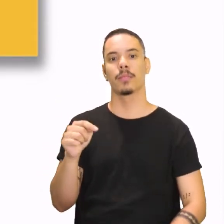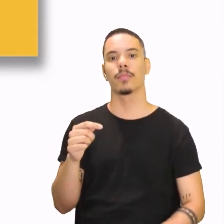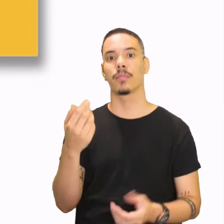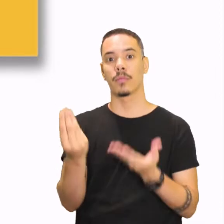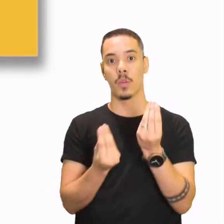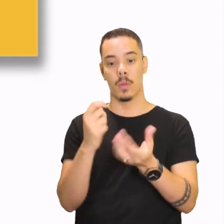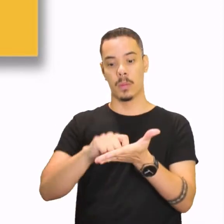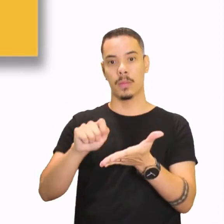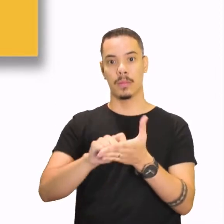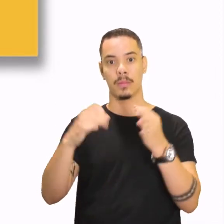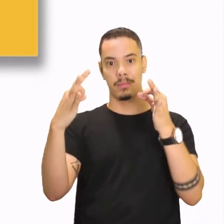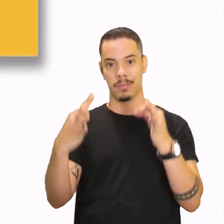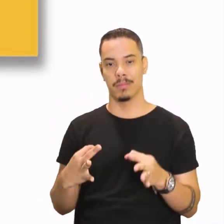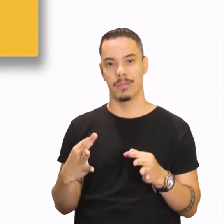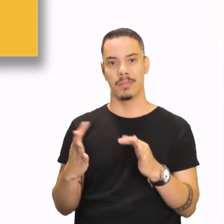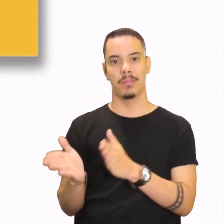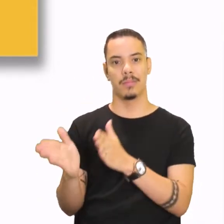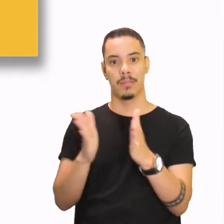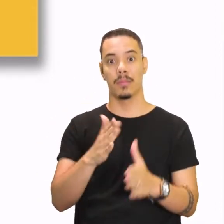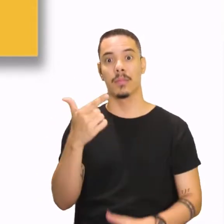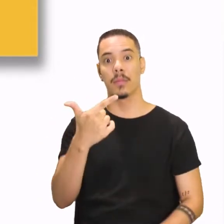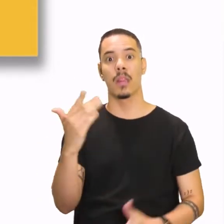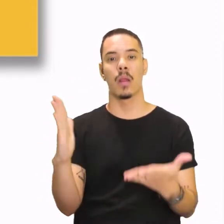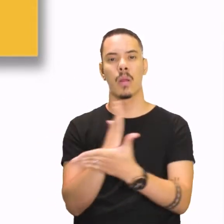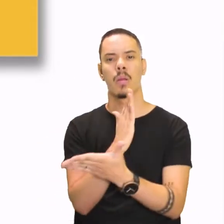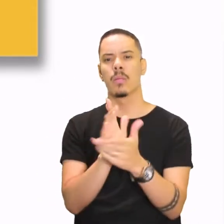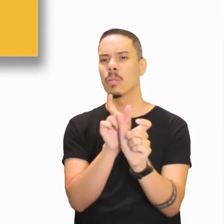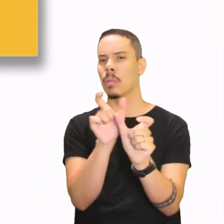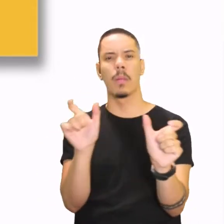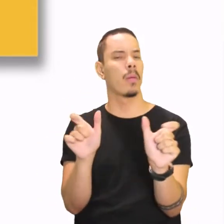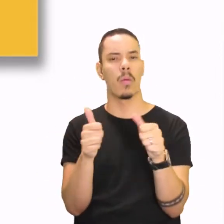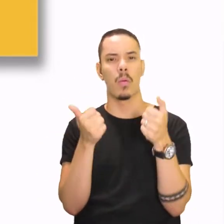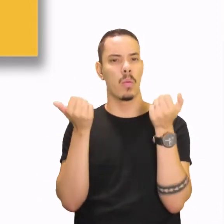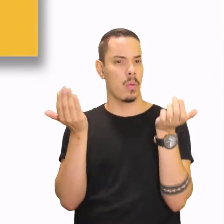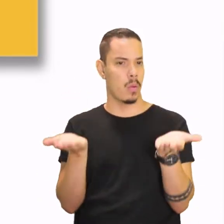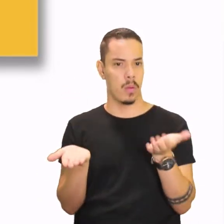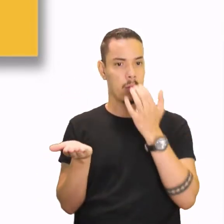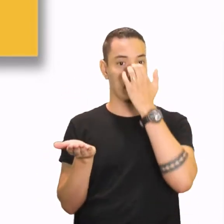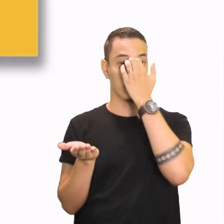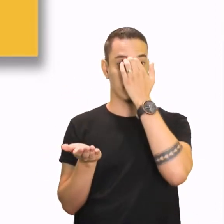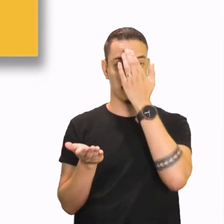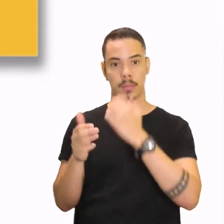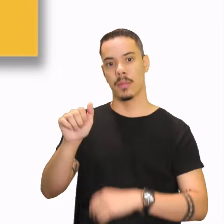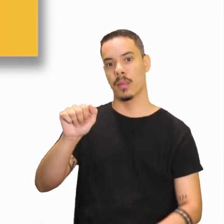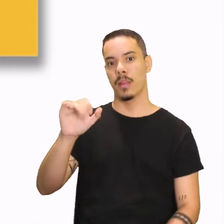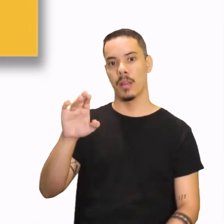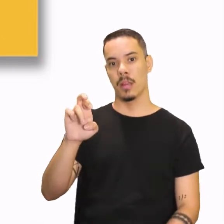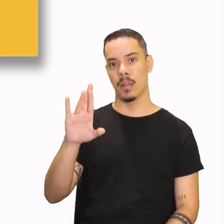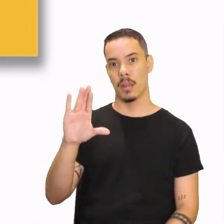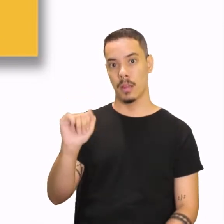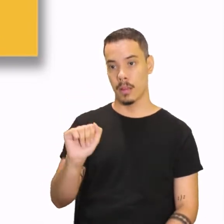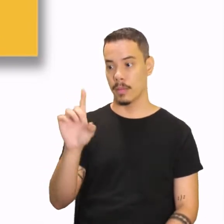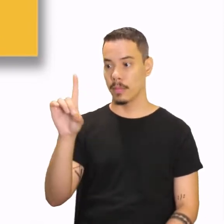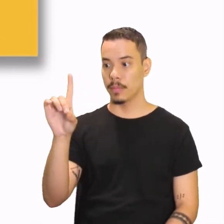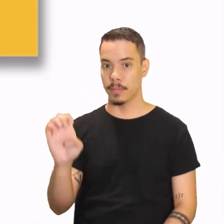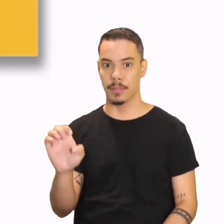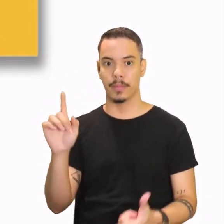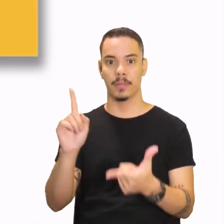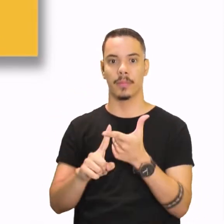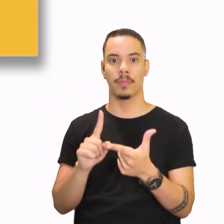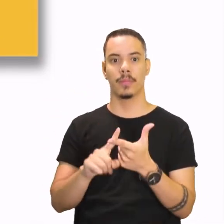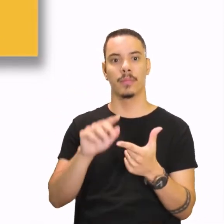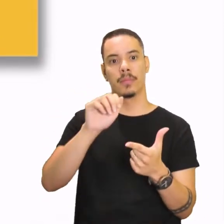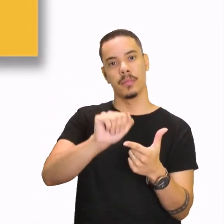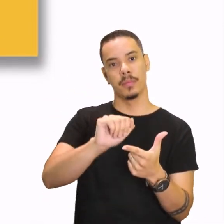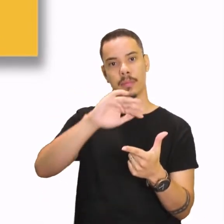ó. Emprego de certas palavras. Quais são essas palavras? Acerca de,